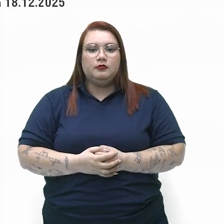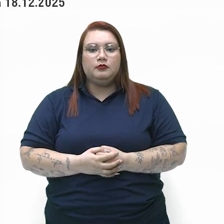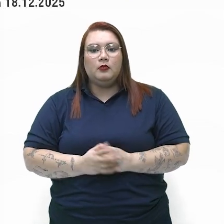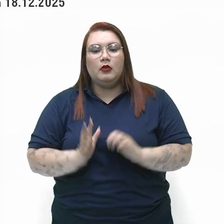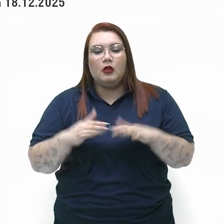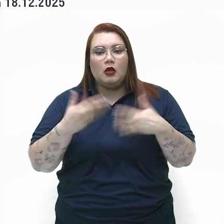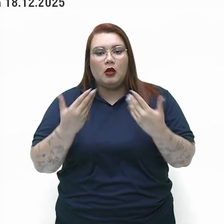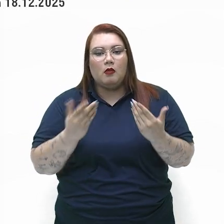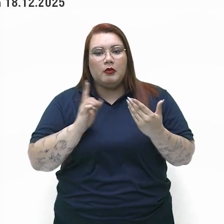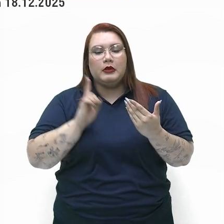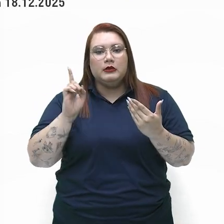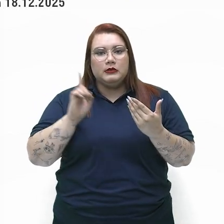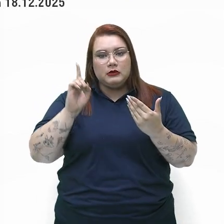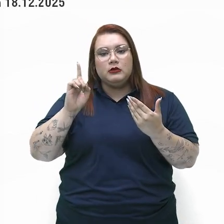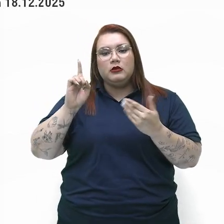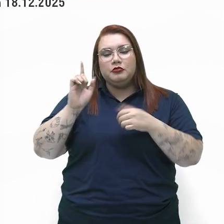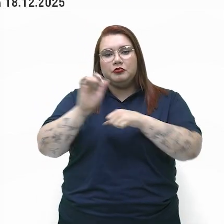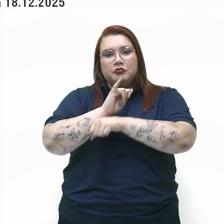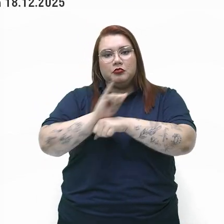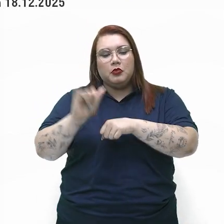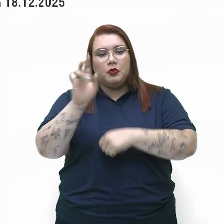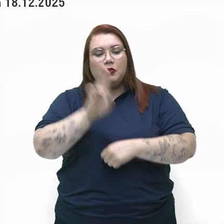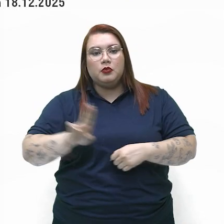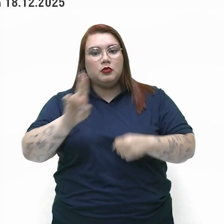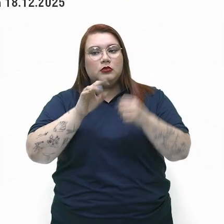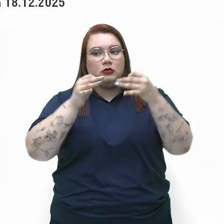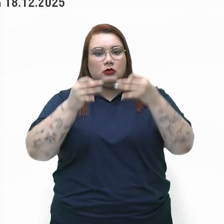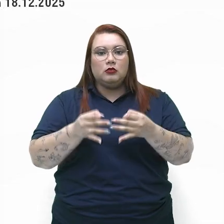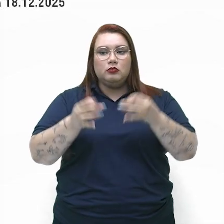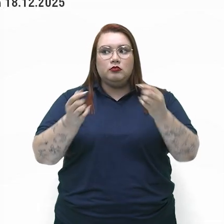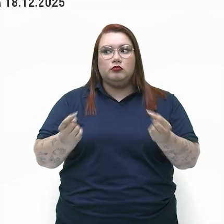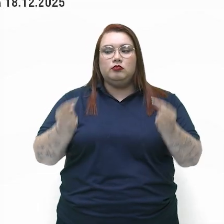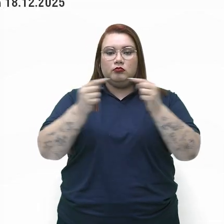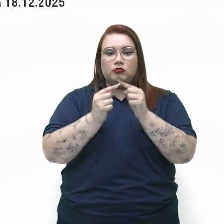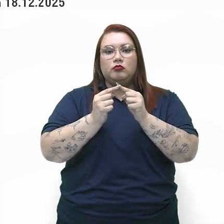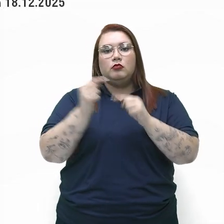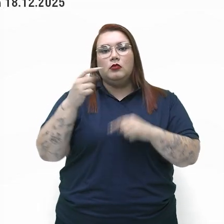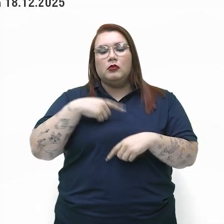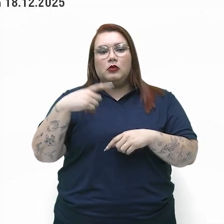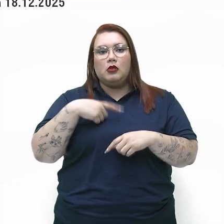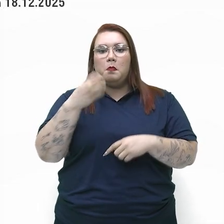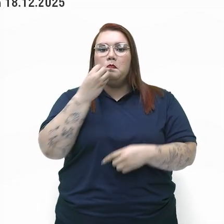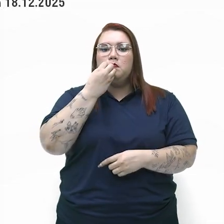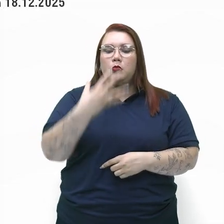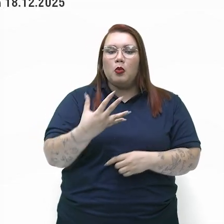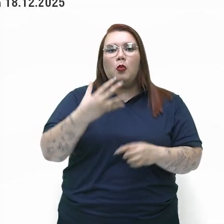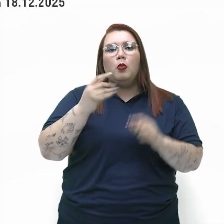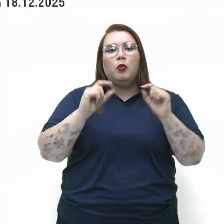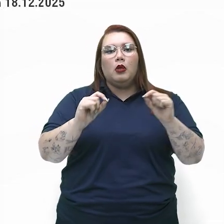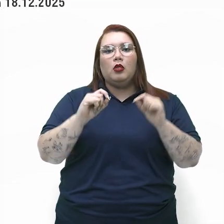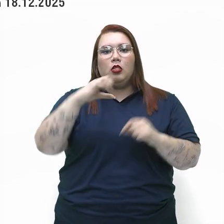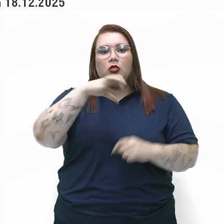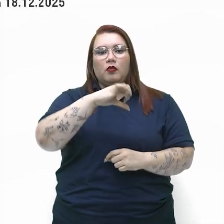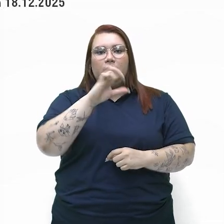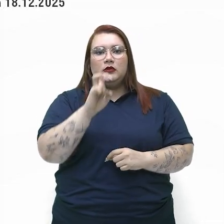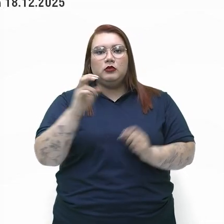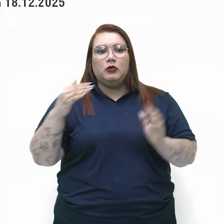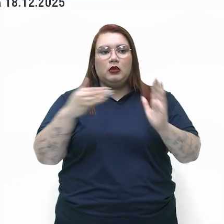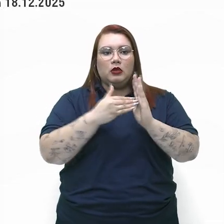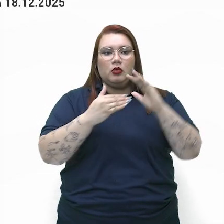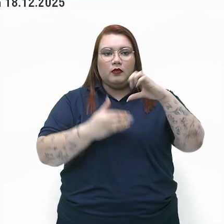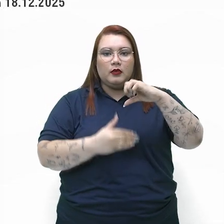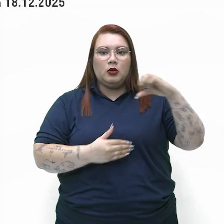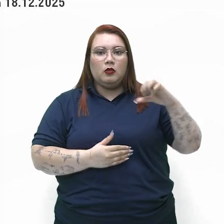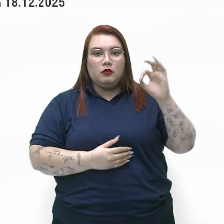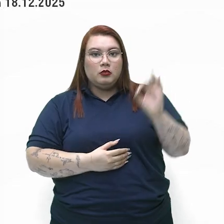pele. Esse método é utilizado corretamente, né? Sendo utilizado corretamente, ele tem uma eficácia de 95%